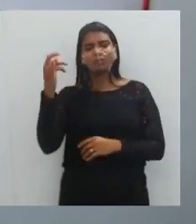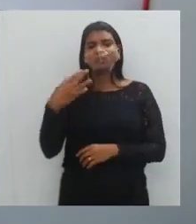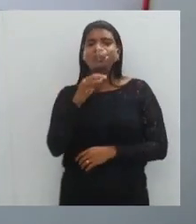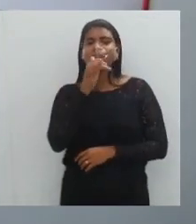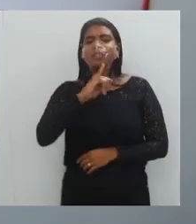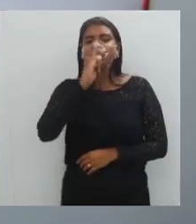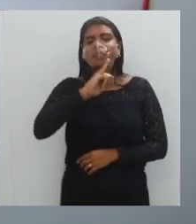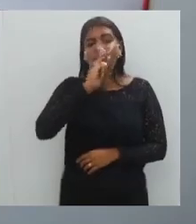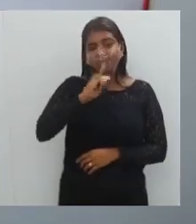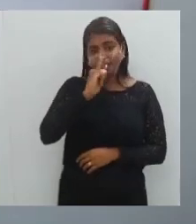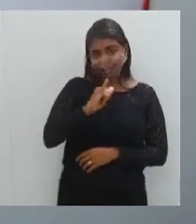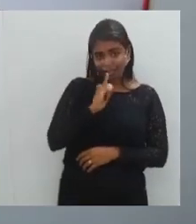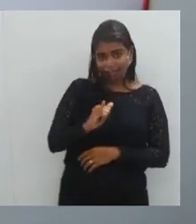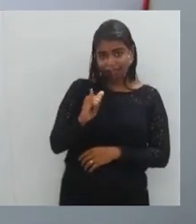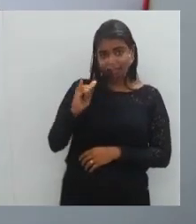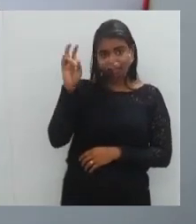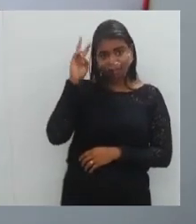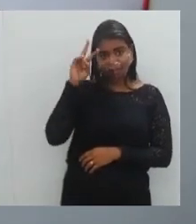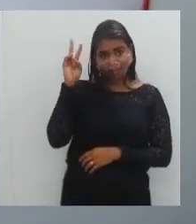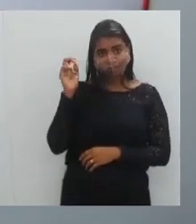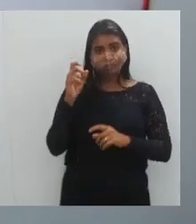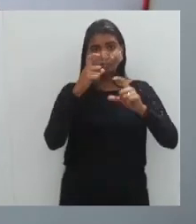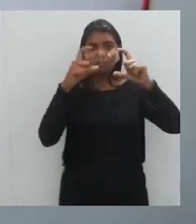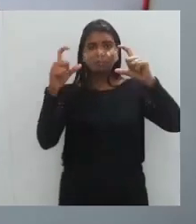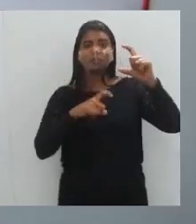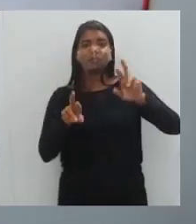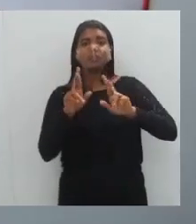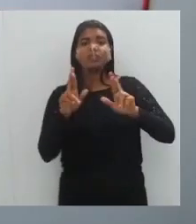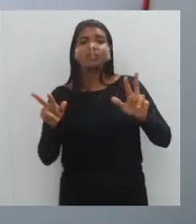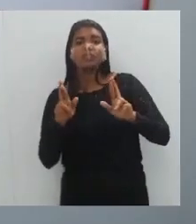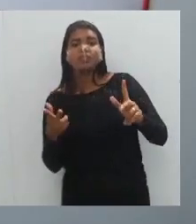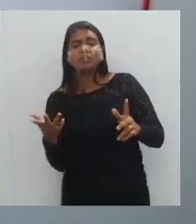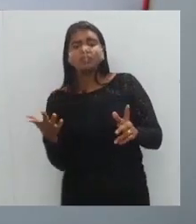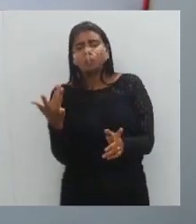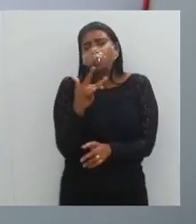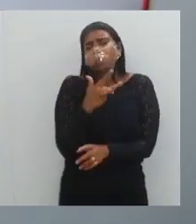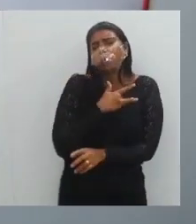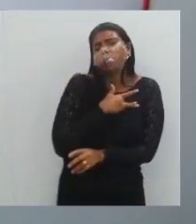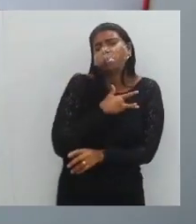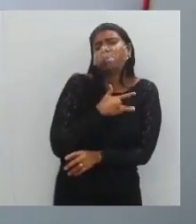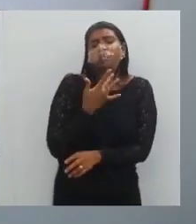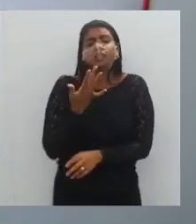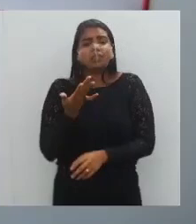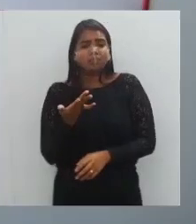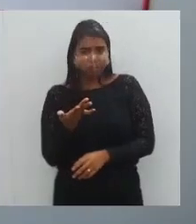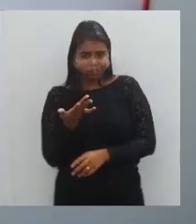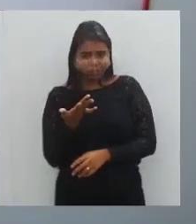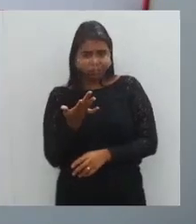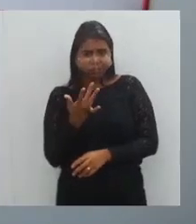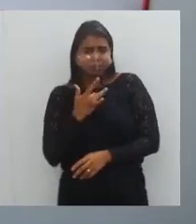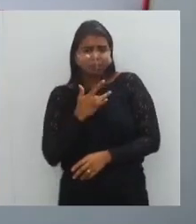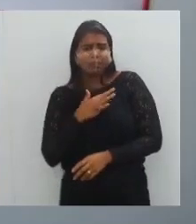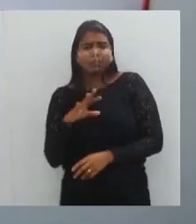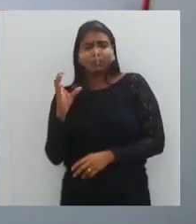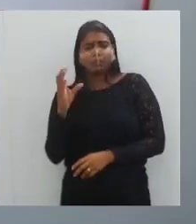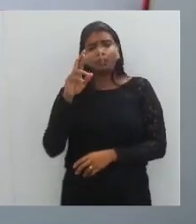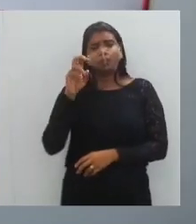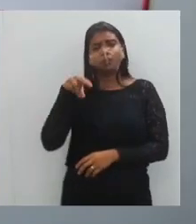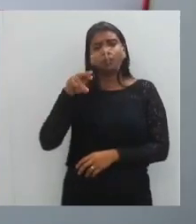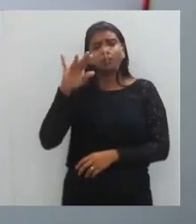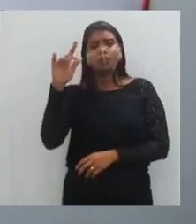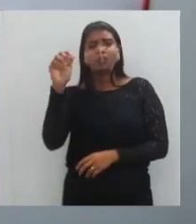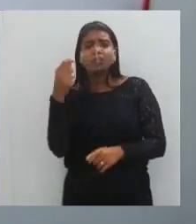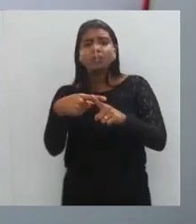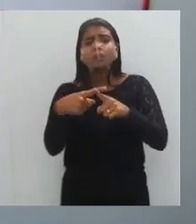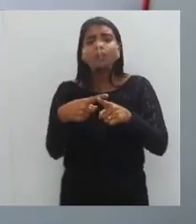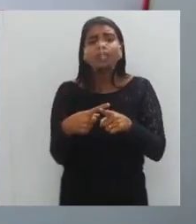narrativa. Só que é uma narrativa diferente de um romance, né? De um conto, de uma crônica,